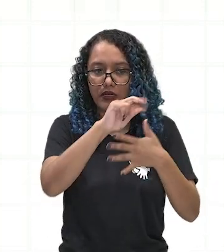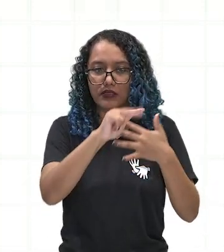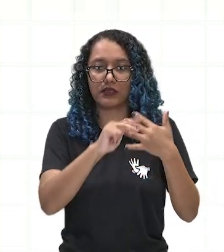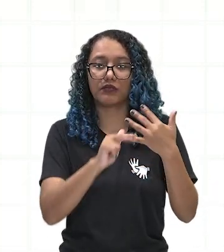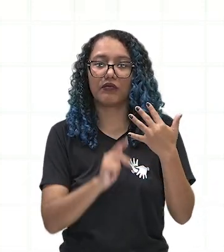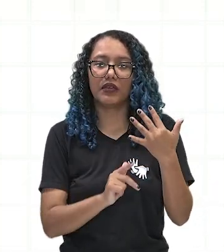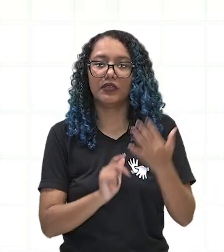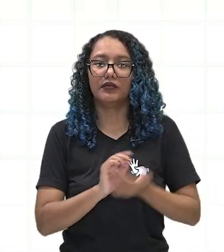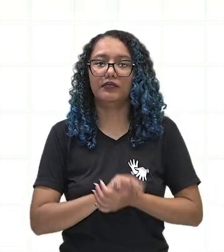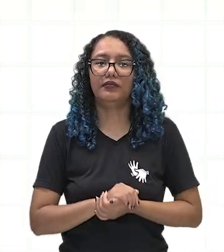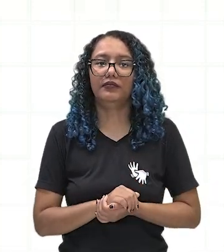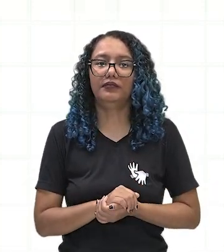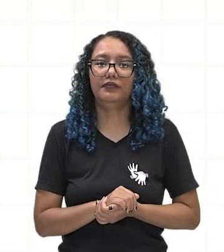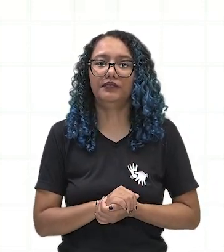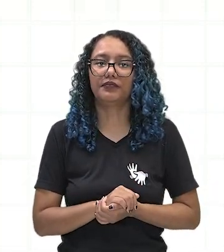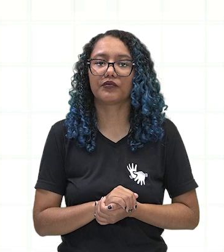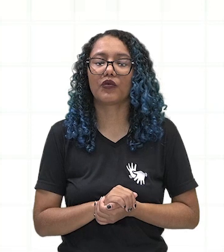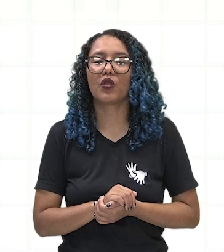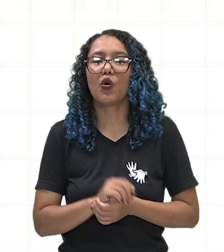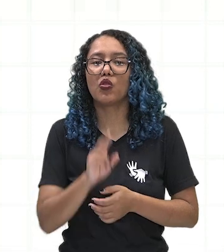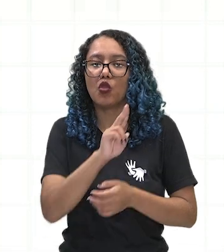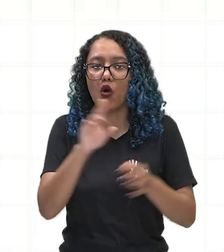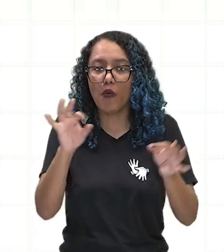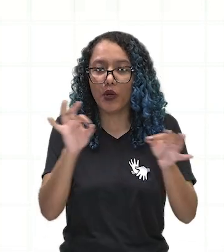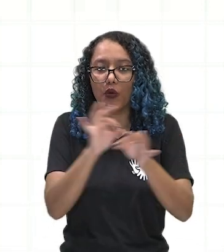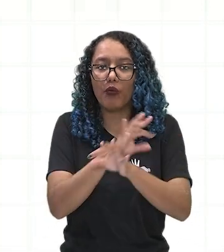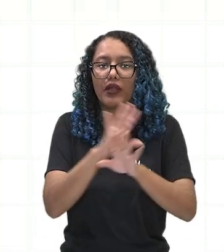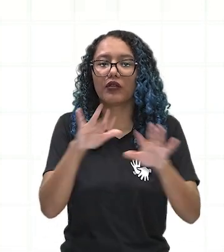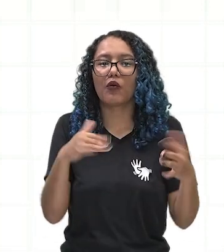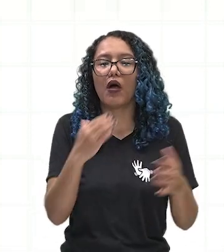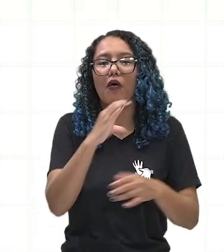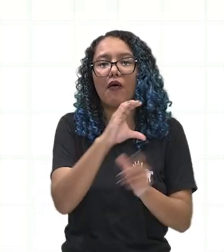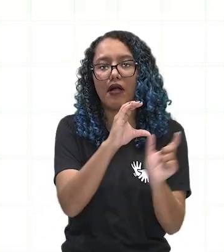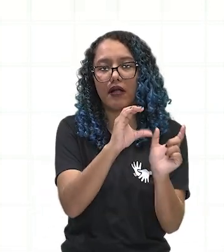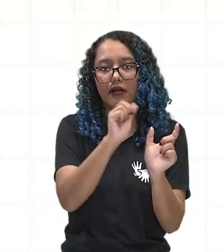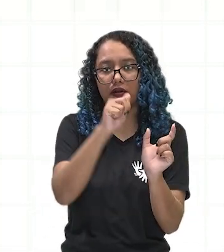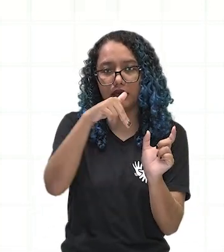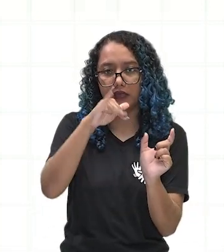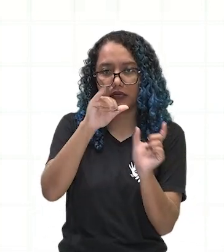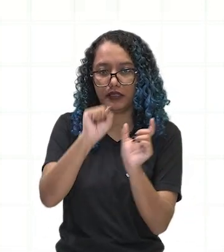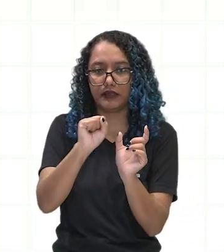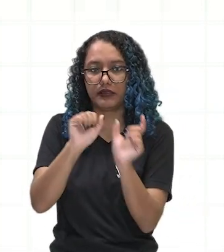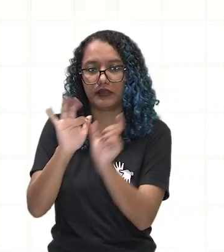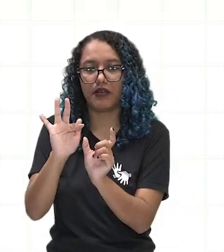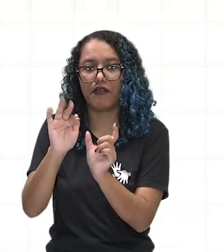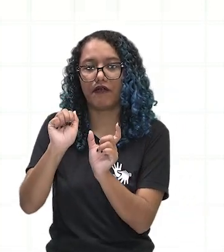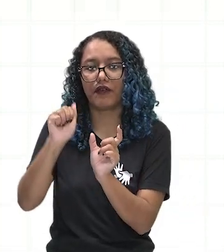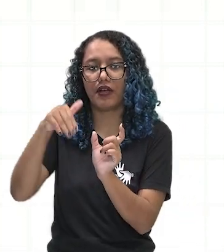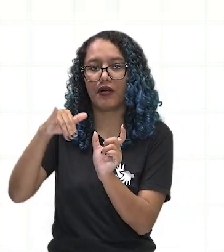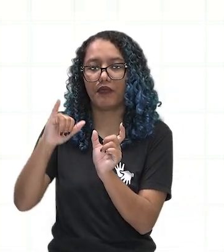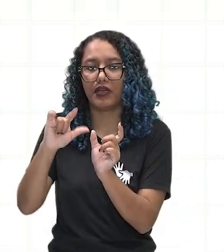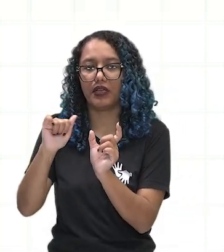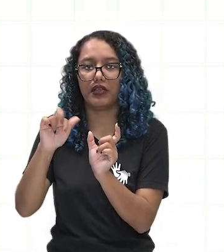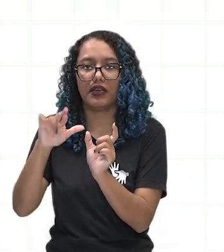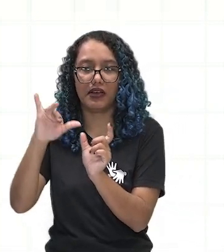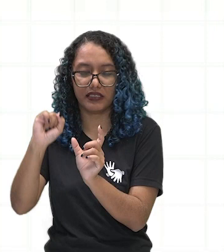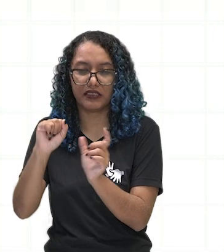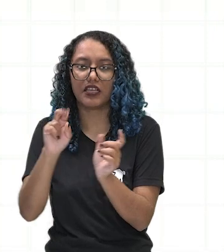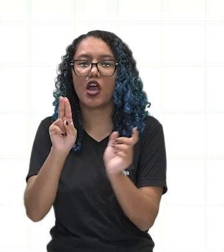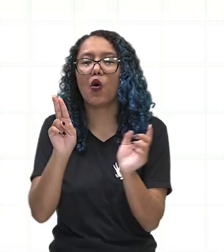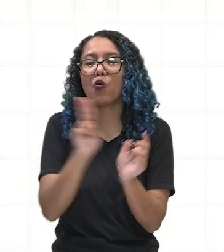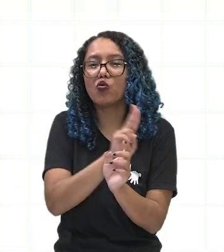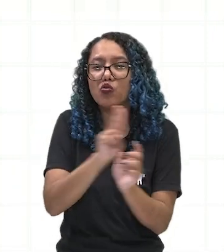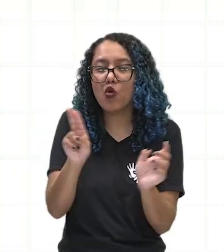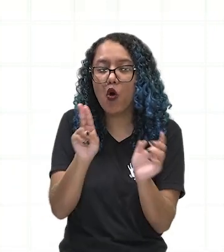da espécie aí completo é Canis familiares. Esse é o nome científico do cachorro, tá? E